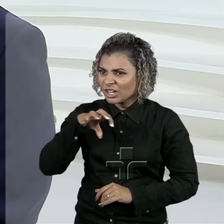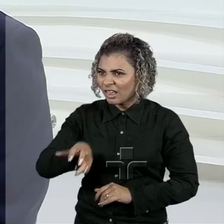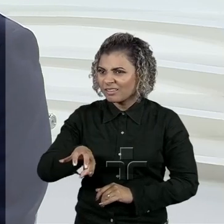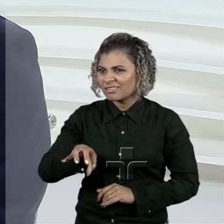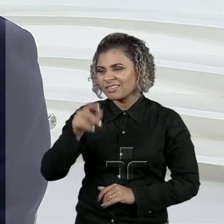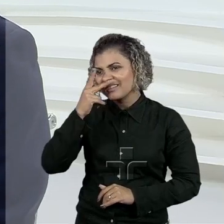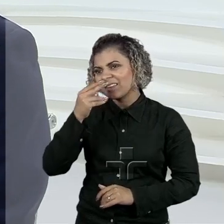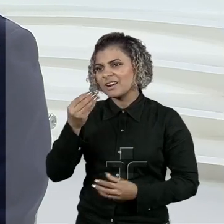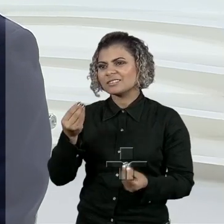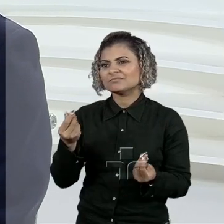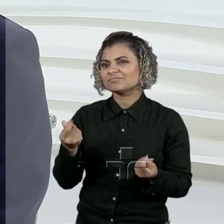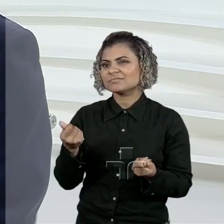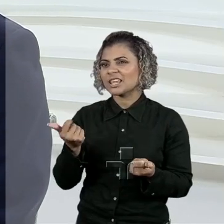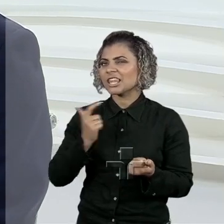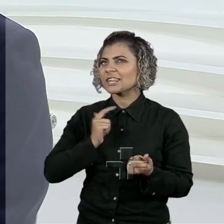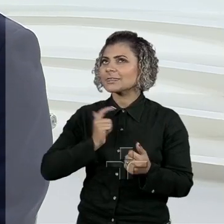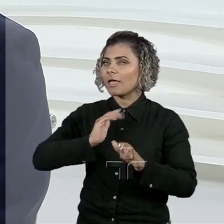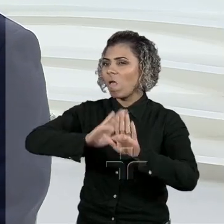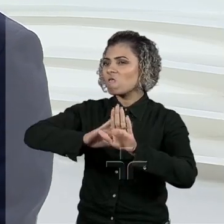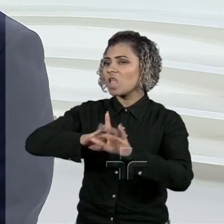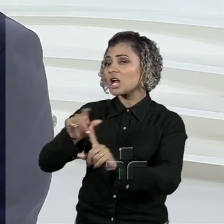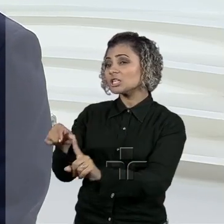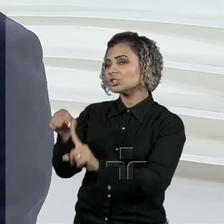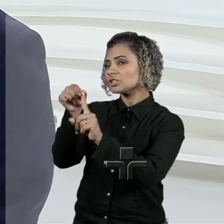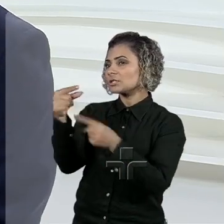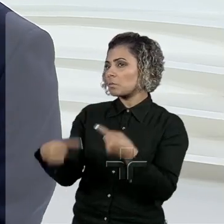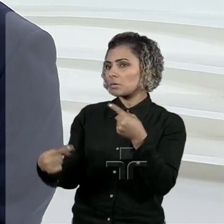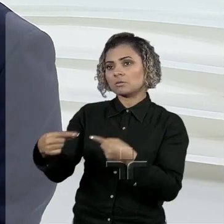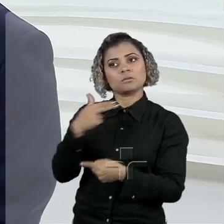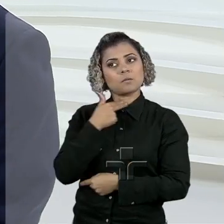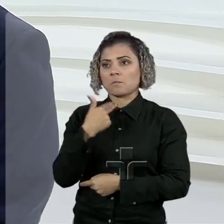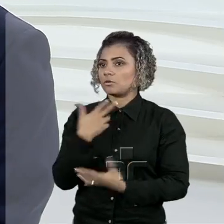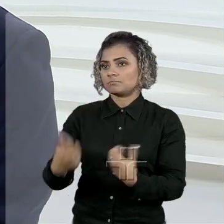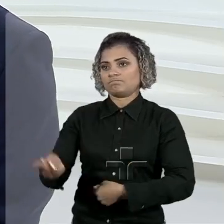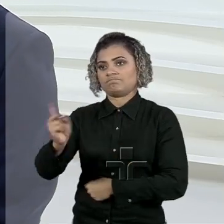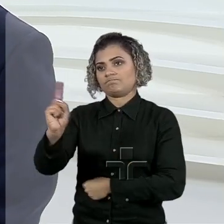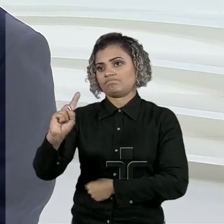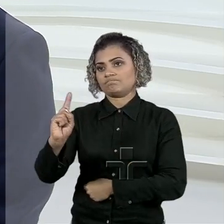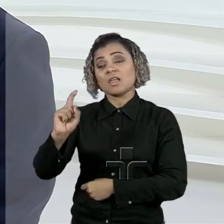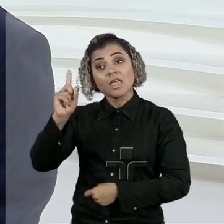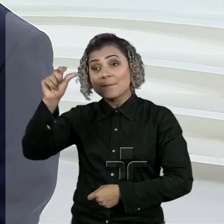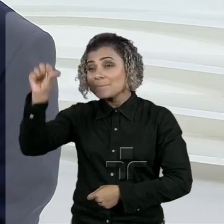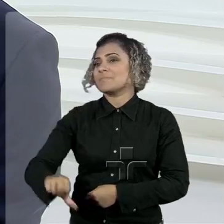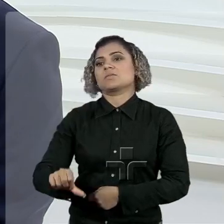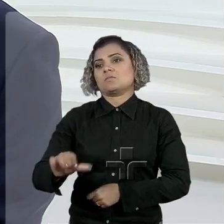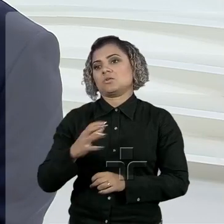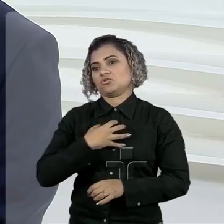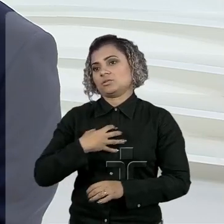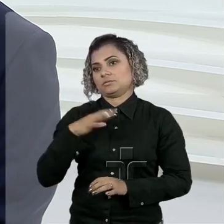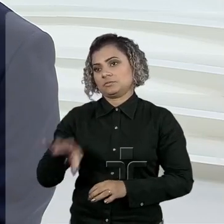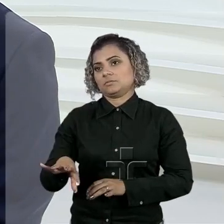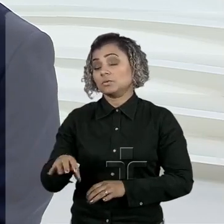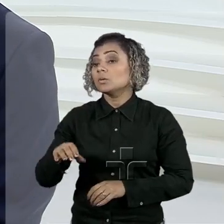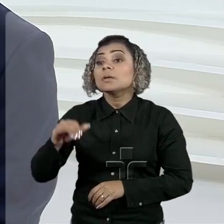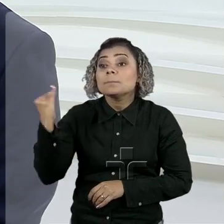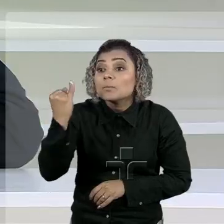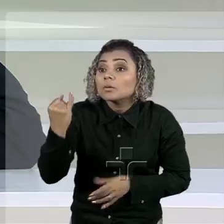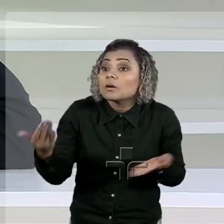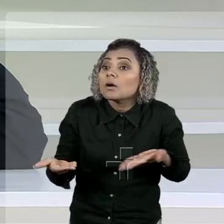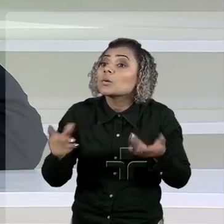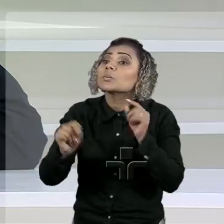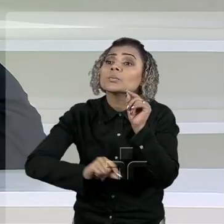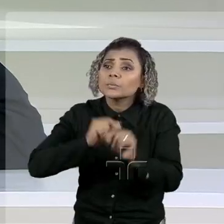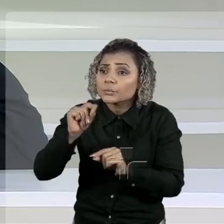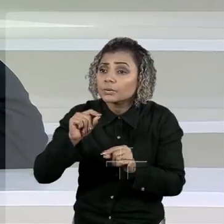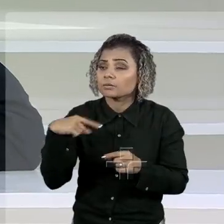tenha uma indicação política, que não pode de jeito nenhum. Isso é a pior prática. O que é importante agora é que a